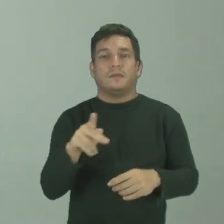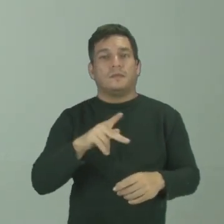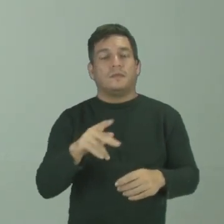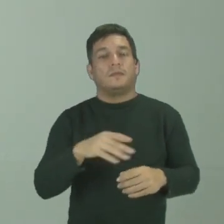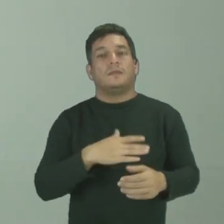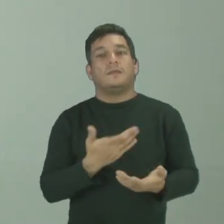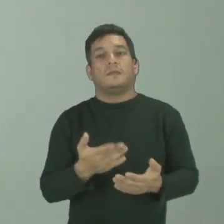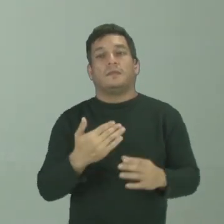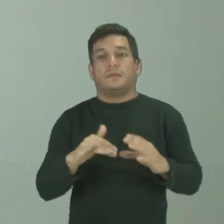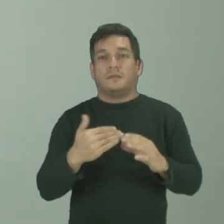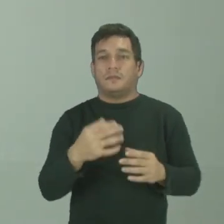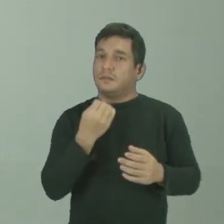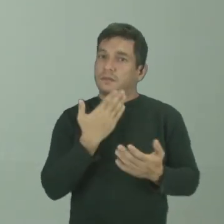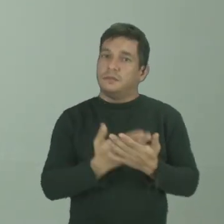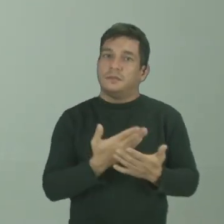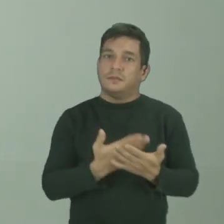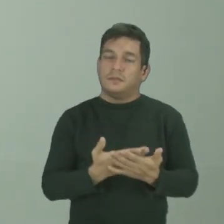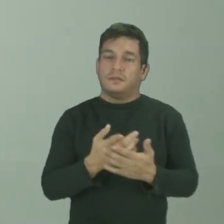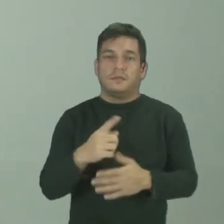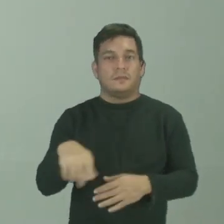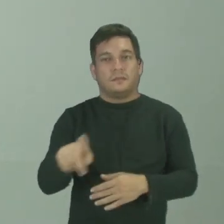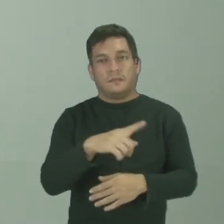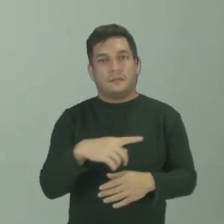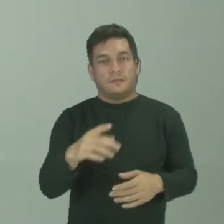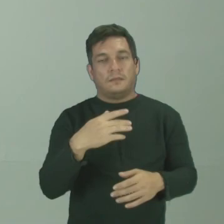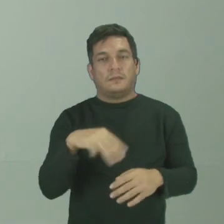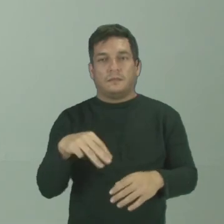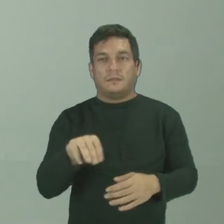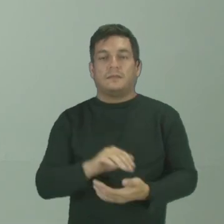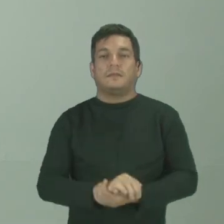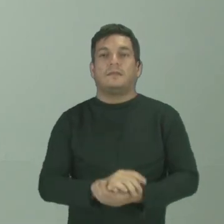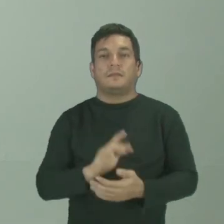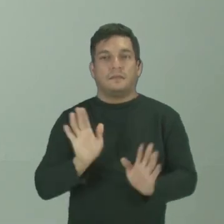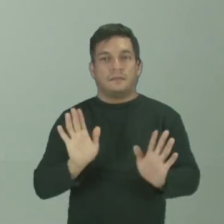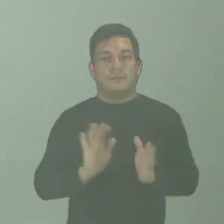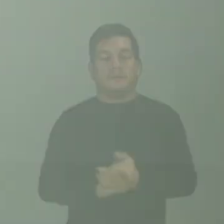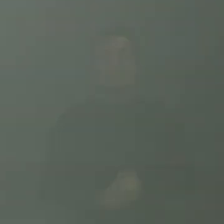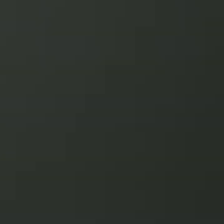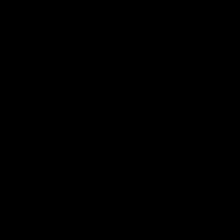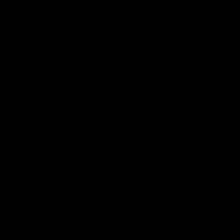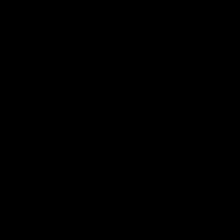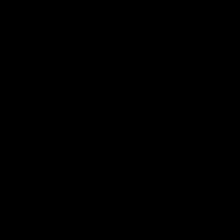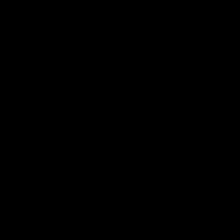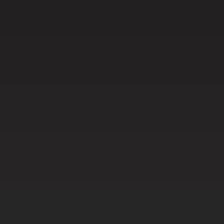seu professor e bons estudos aí com a matemática. Até a próxima!